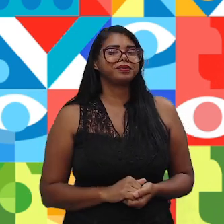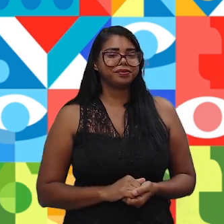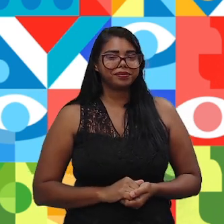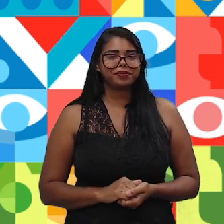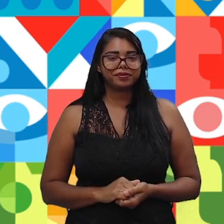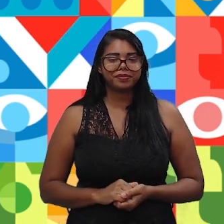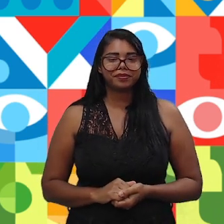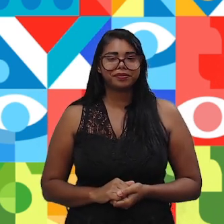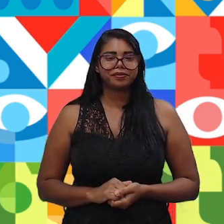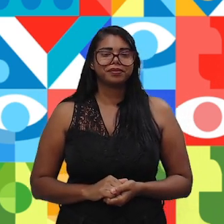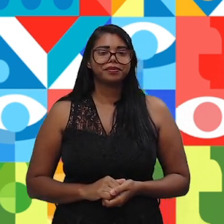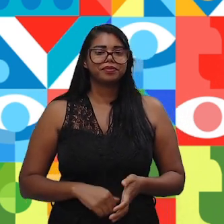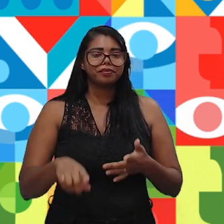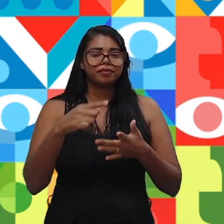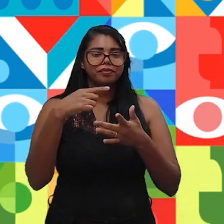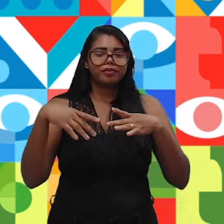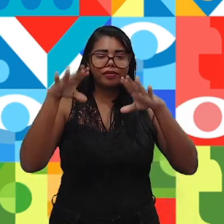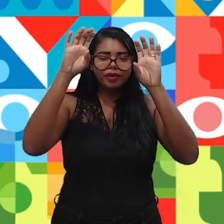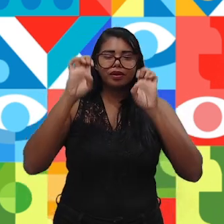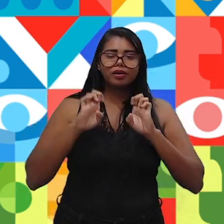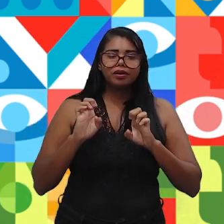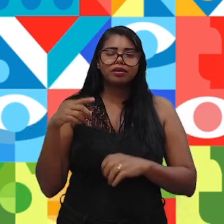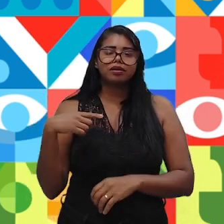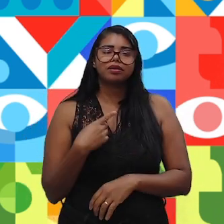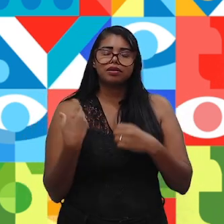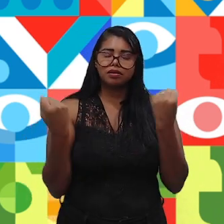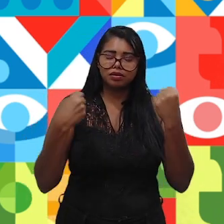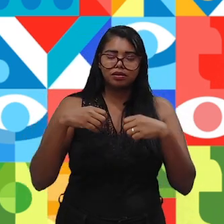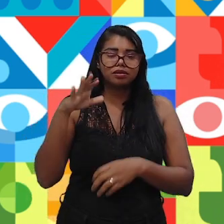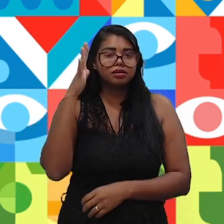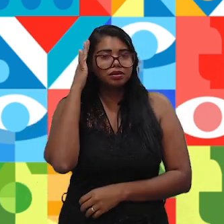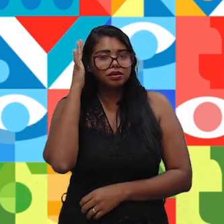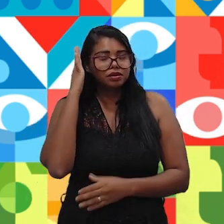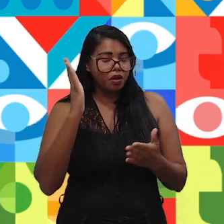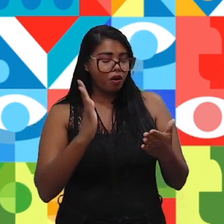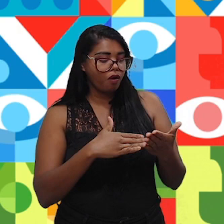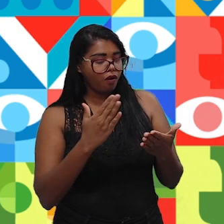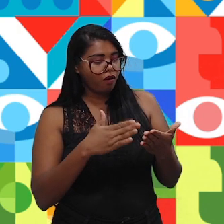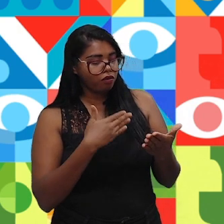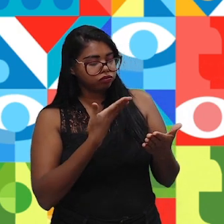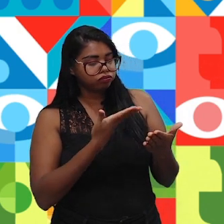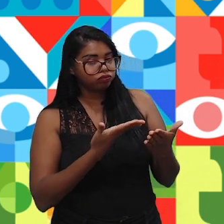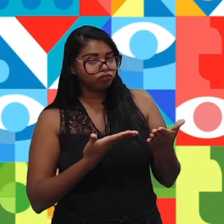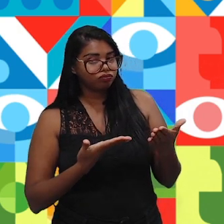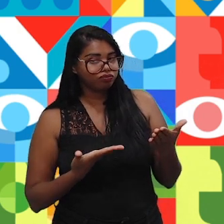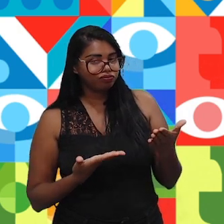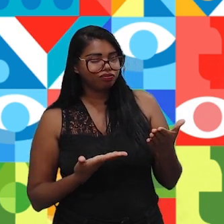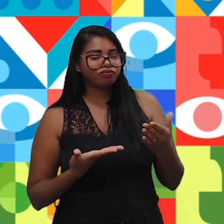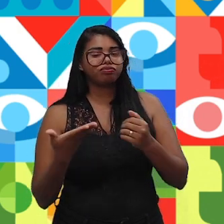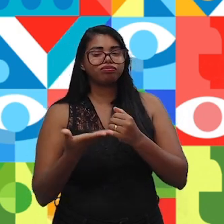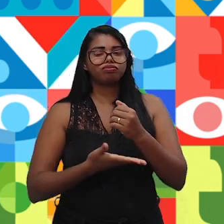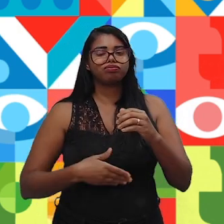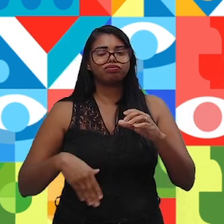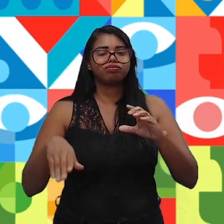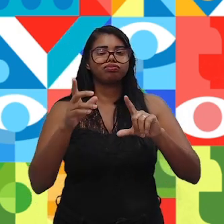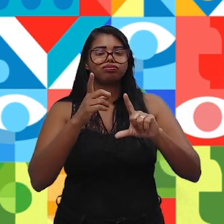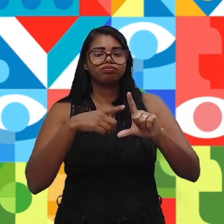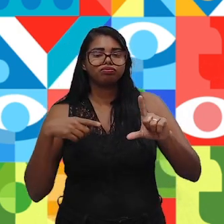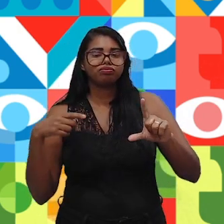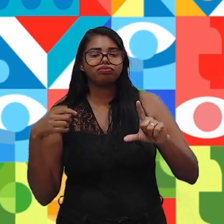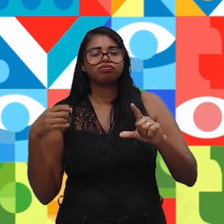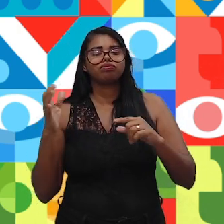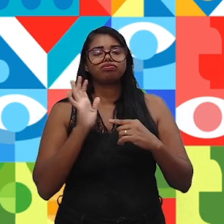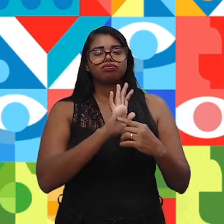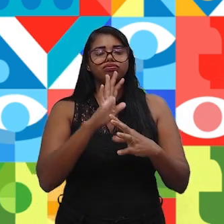sobre princípios éticos, o que é que a gente precisa entender? Os livros, os periódicos, base de dados, tudo aquilo que a gente